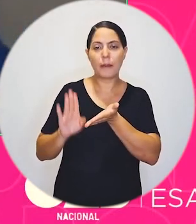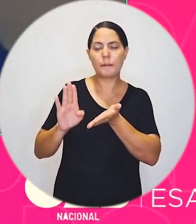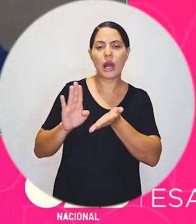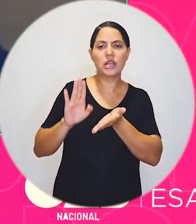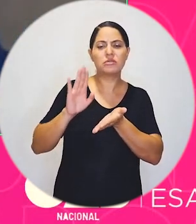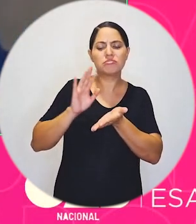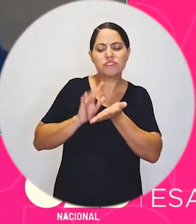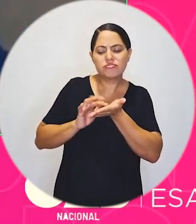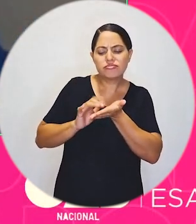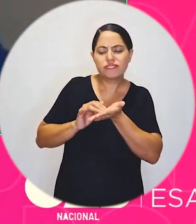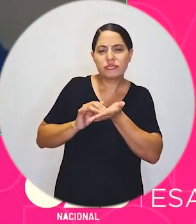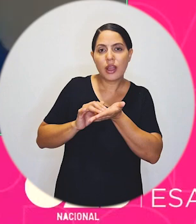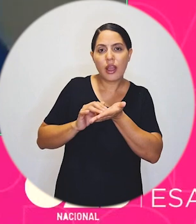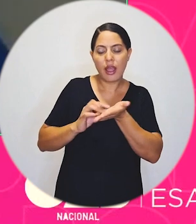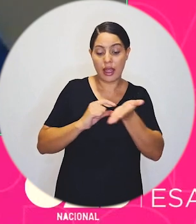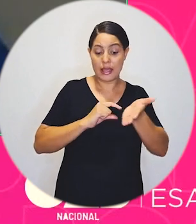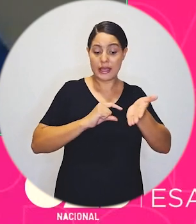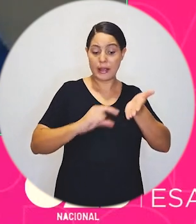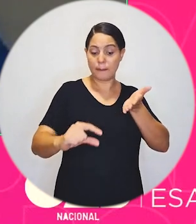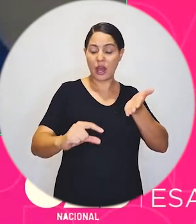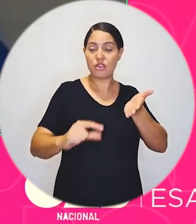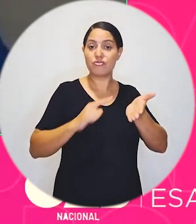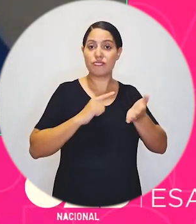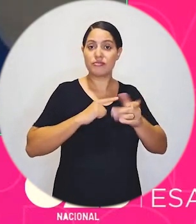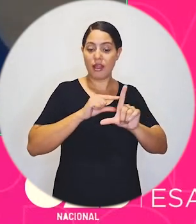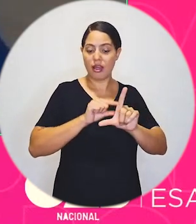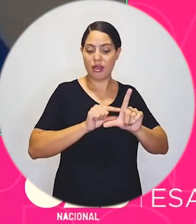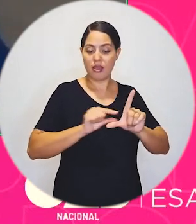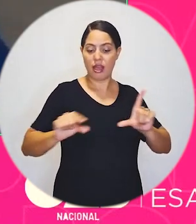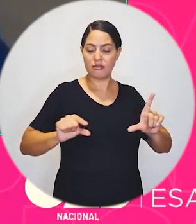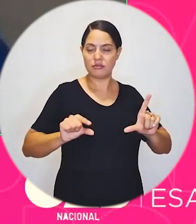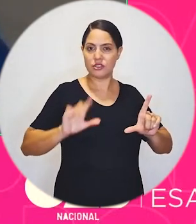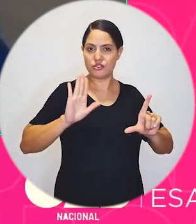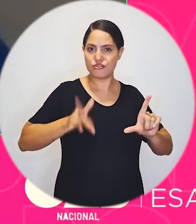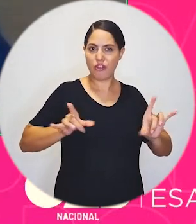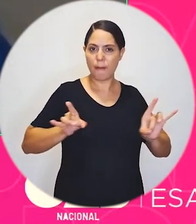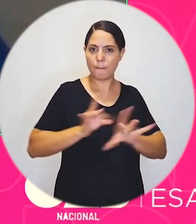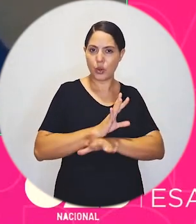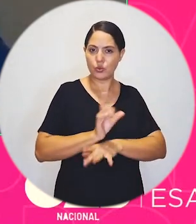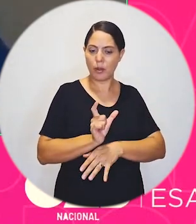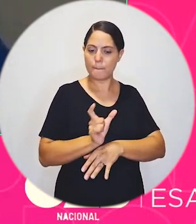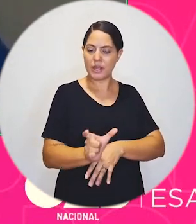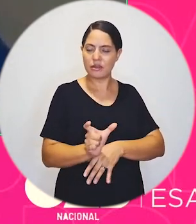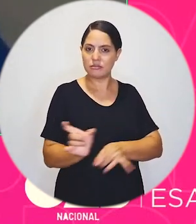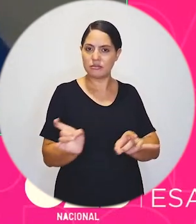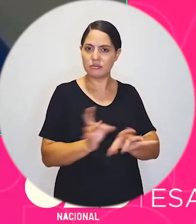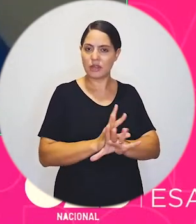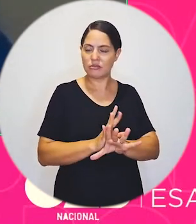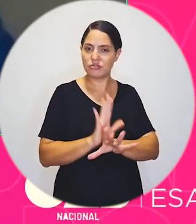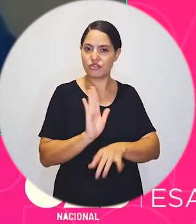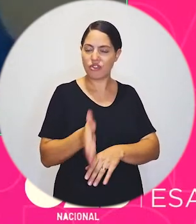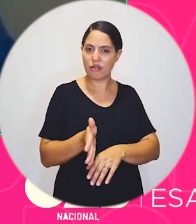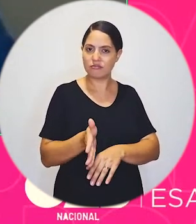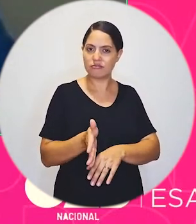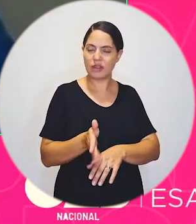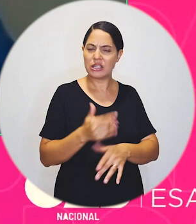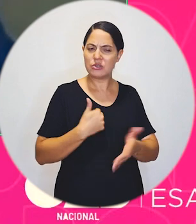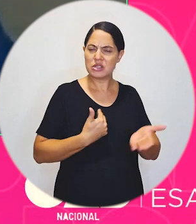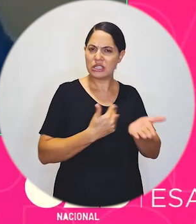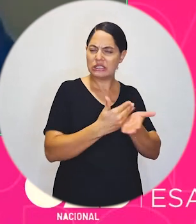digitar a mensagem, e lá embaixo você começa a digitar a mensagem, a palavra, e a palavra